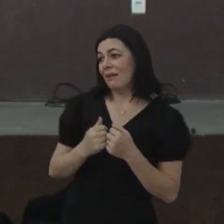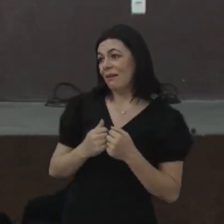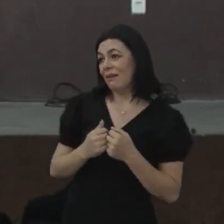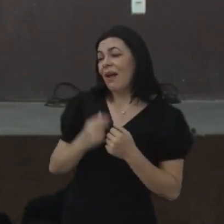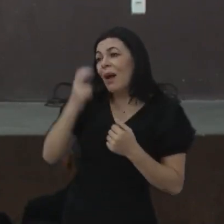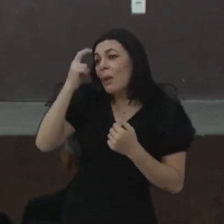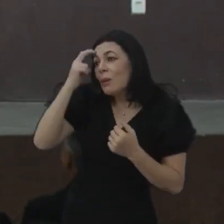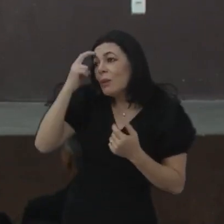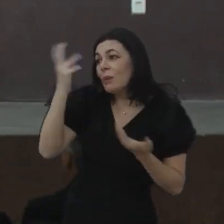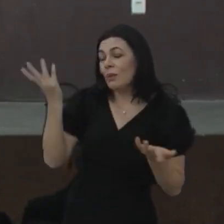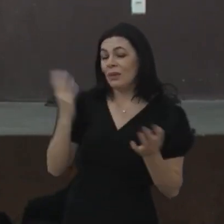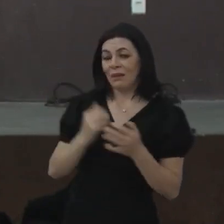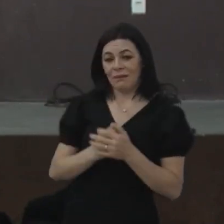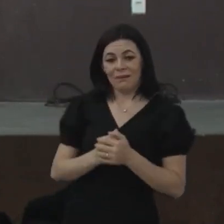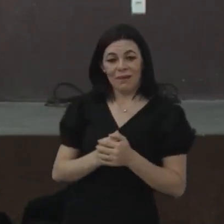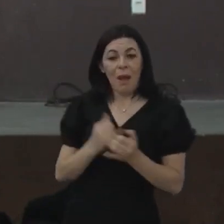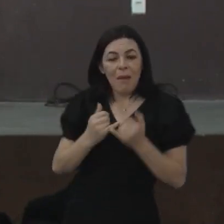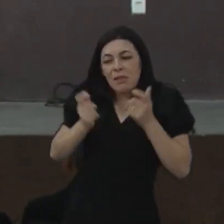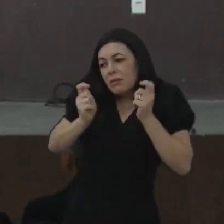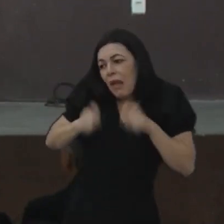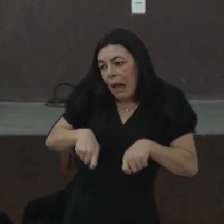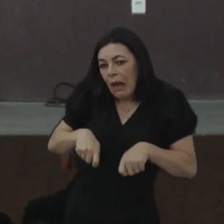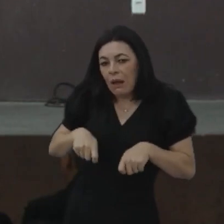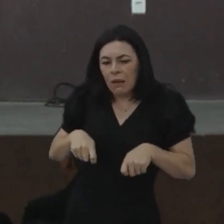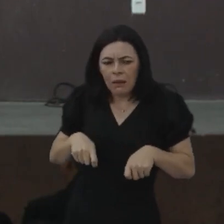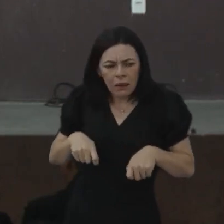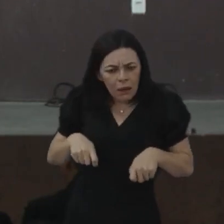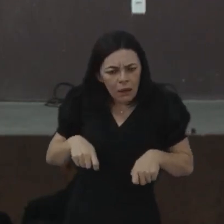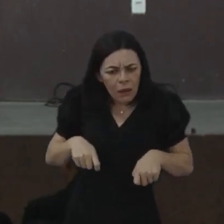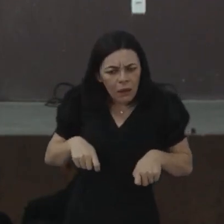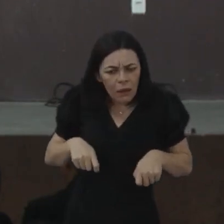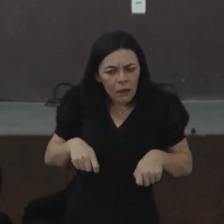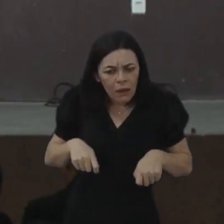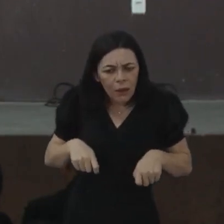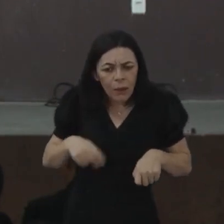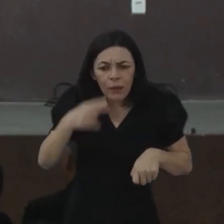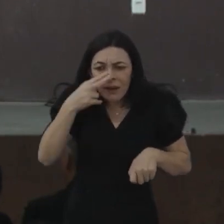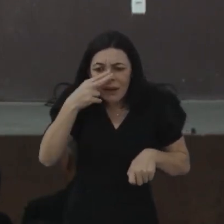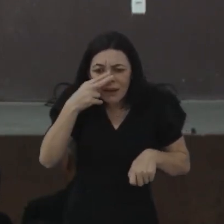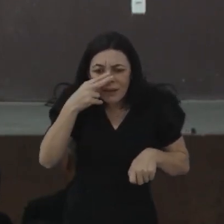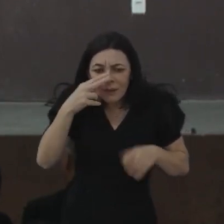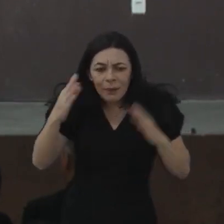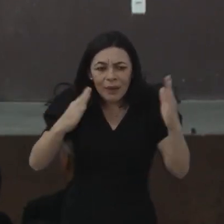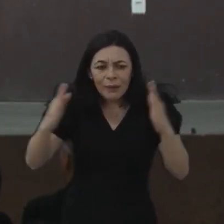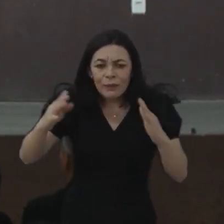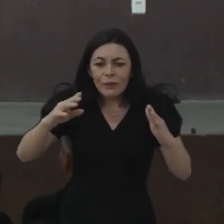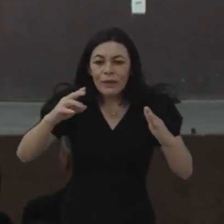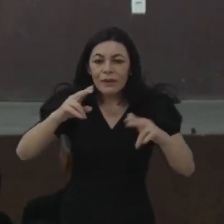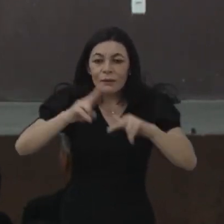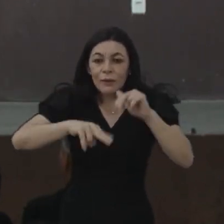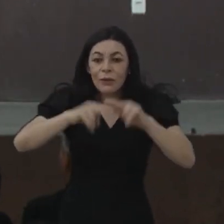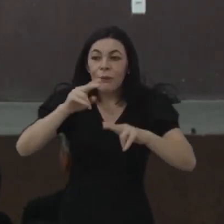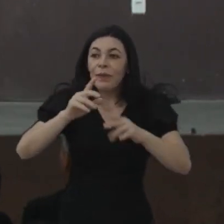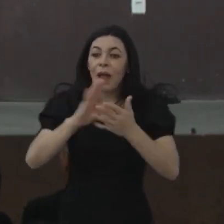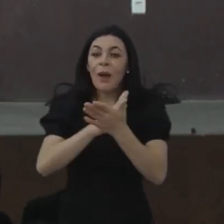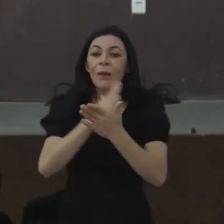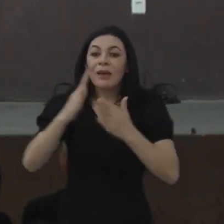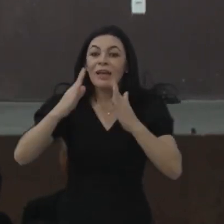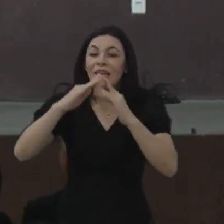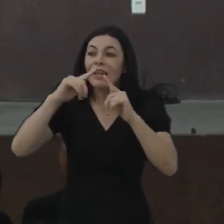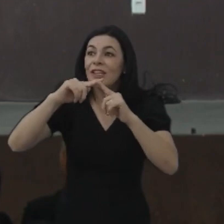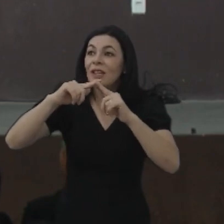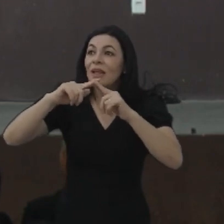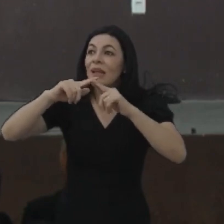a cultura. As igrejas, vocês vão ver, é a maior presepada esse período de São João. As igrejas com bandeira e quadrilha dentro